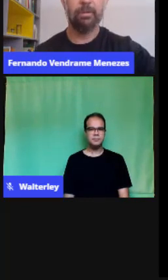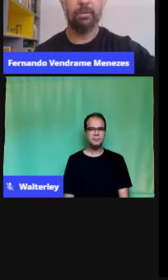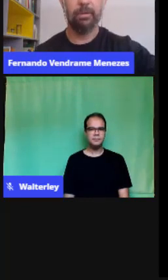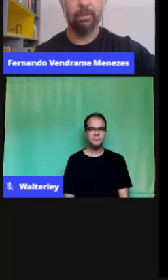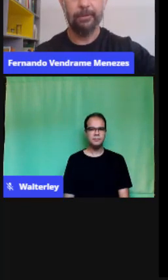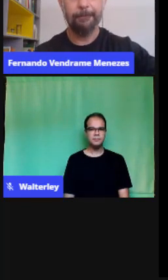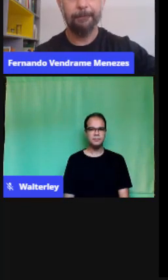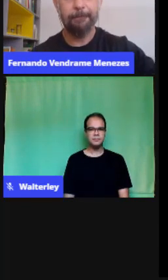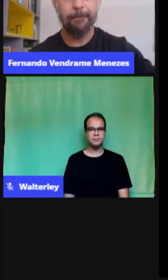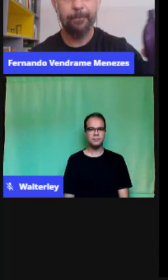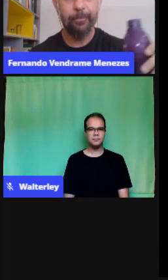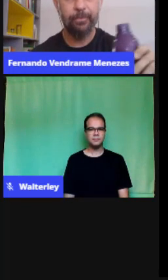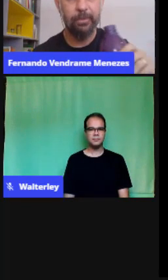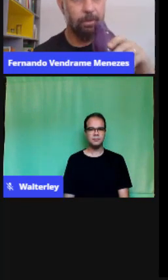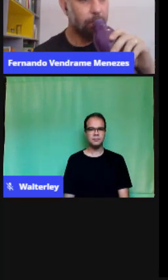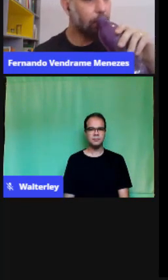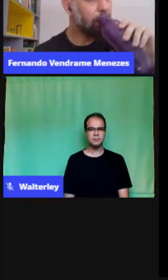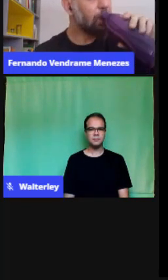favor.